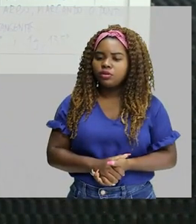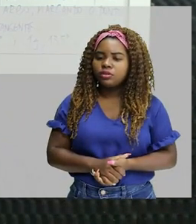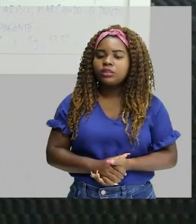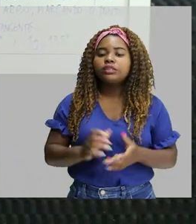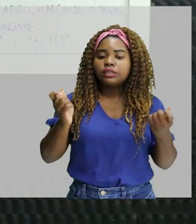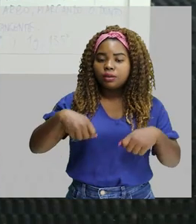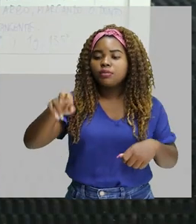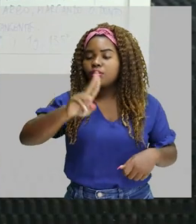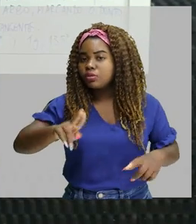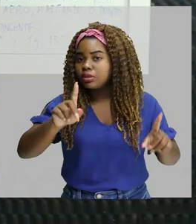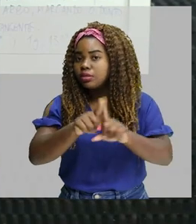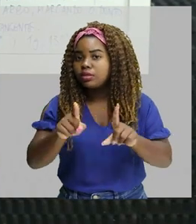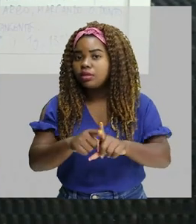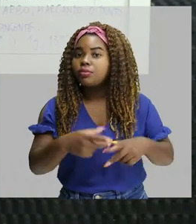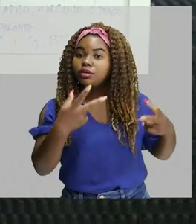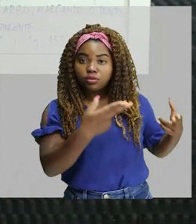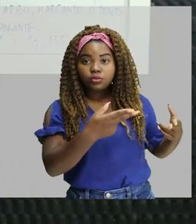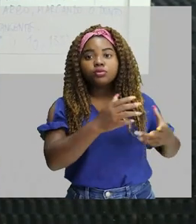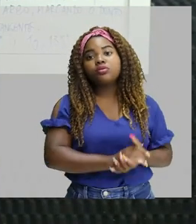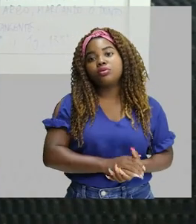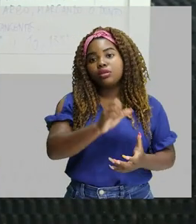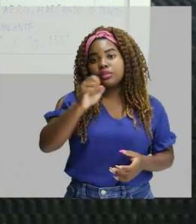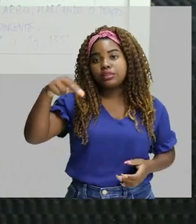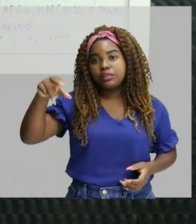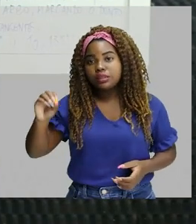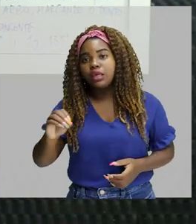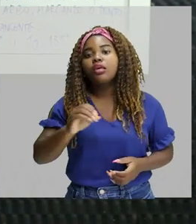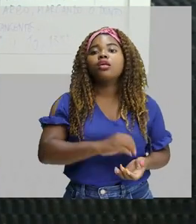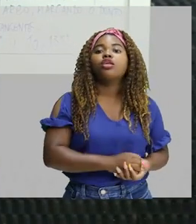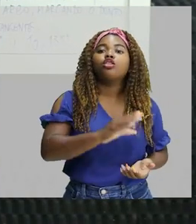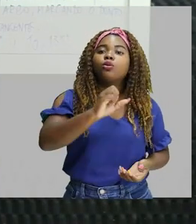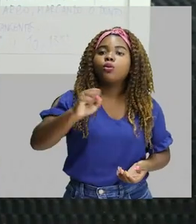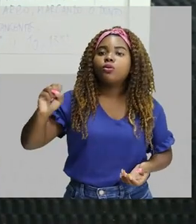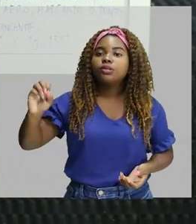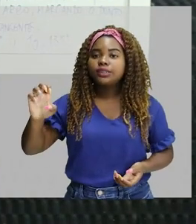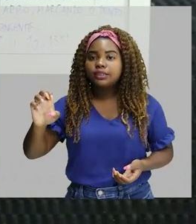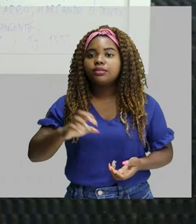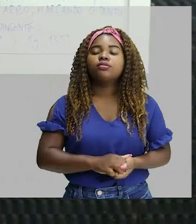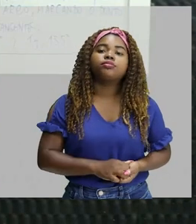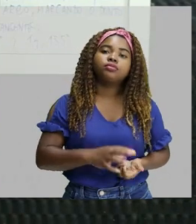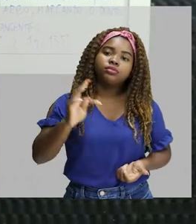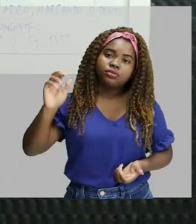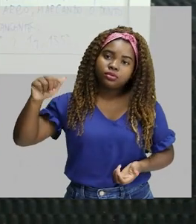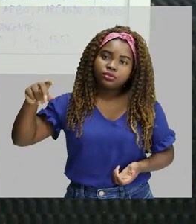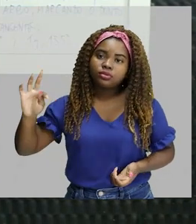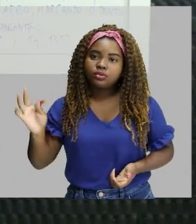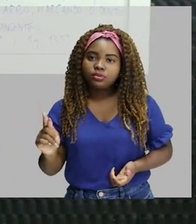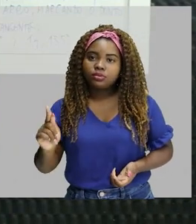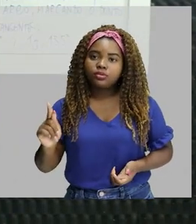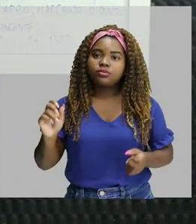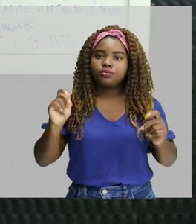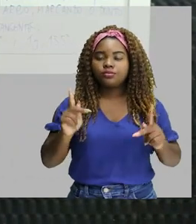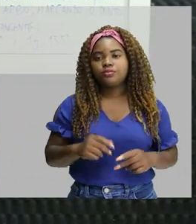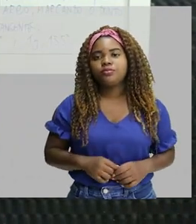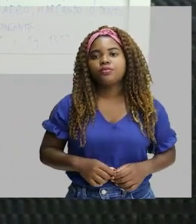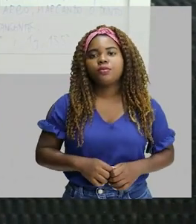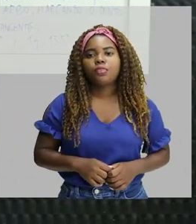usar essas mesmas razões para outros ângulos tá então o assunto ele fica amplificado beleza O que que